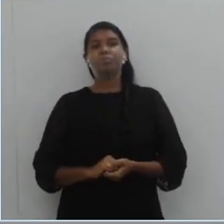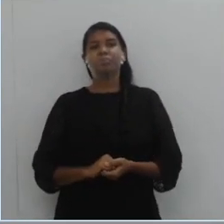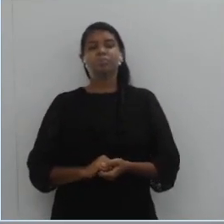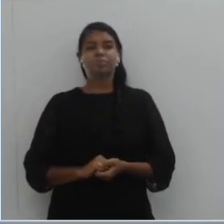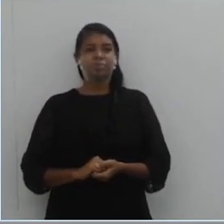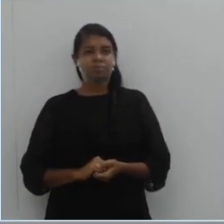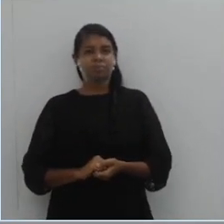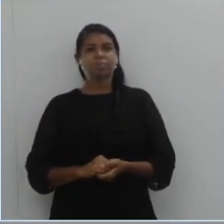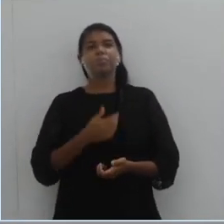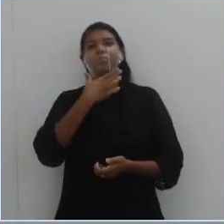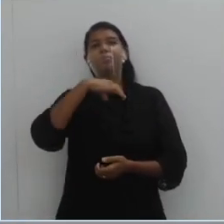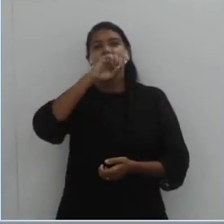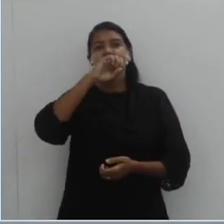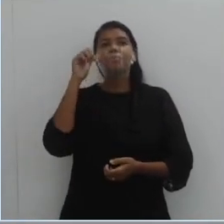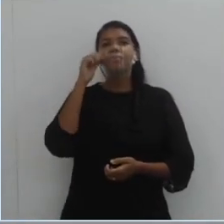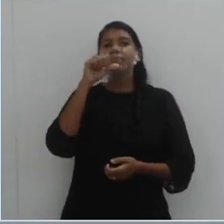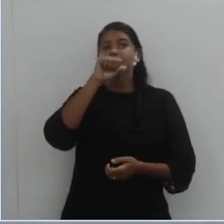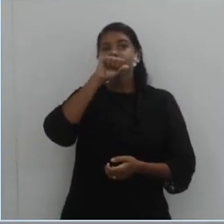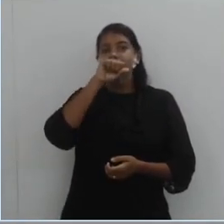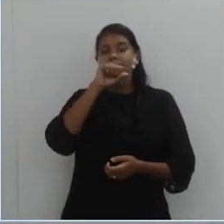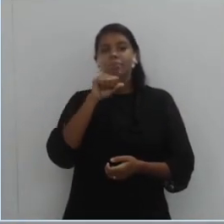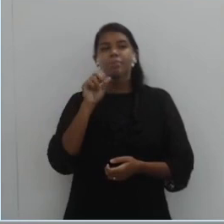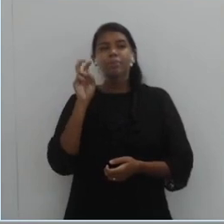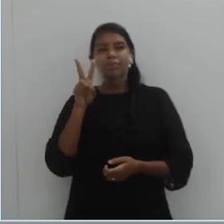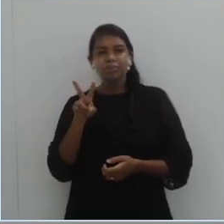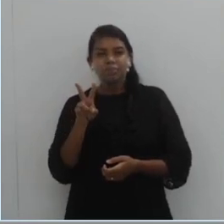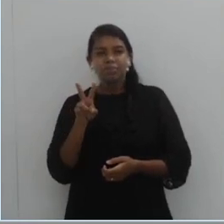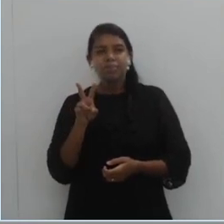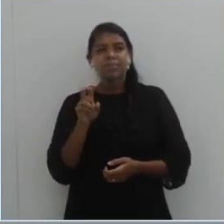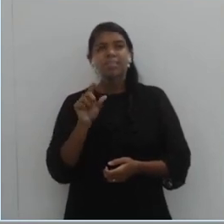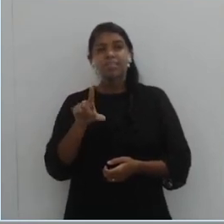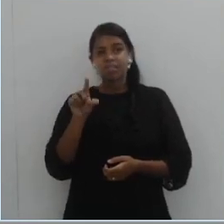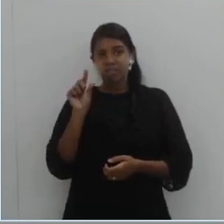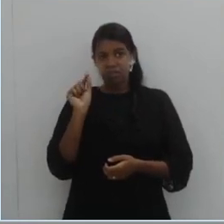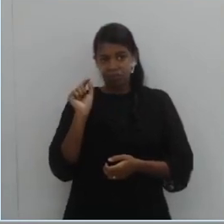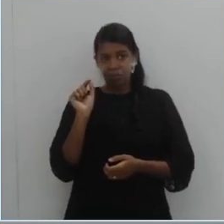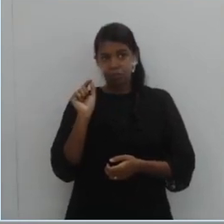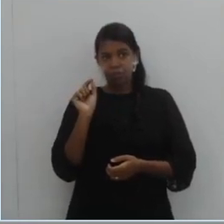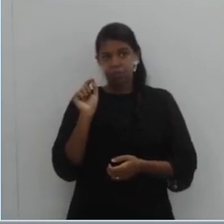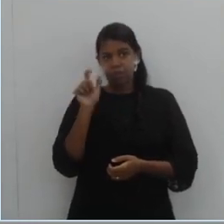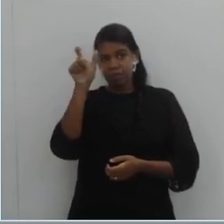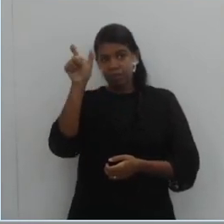papai e mamãe que ia lá, geralmente um pai, né? Estamos falando de